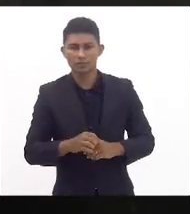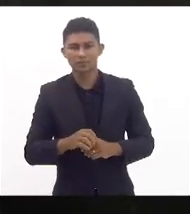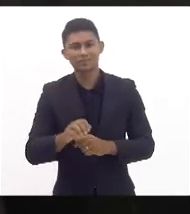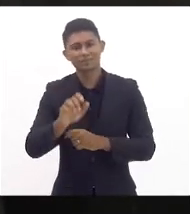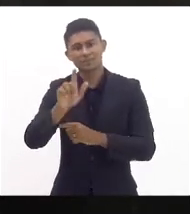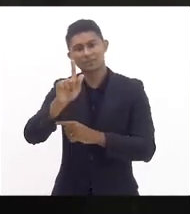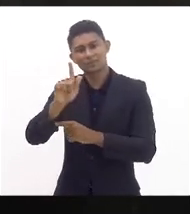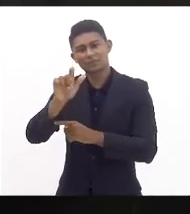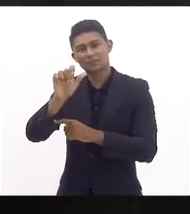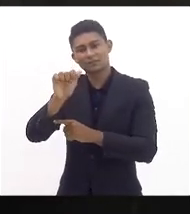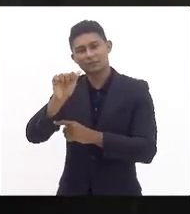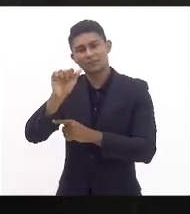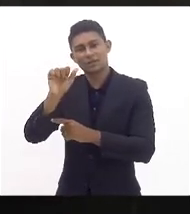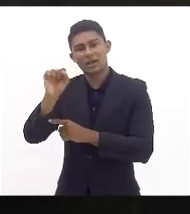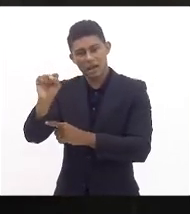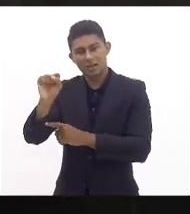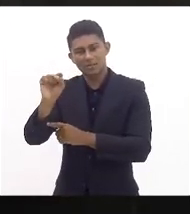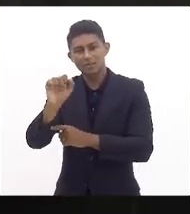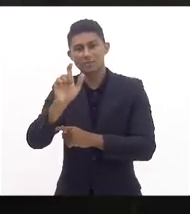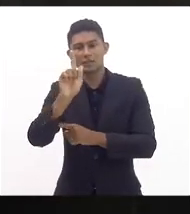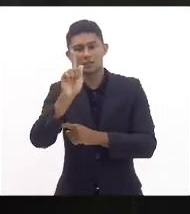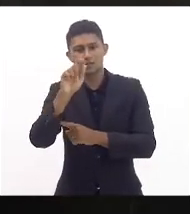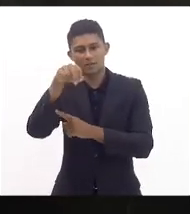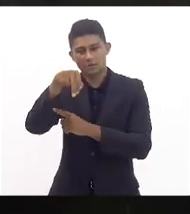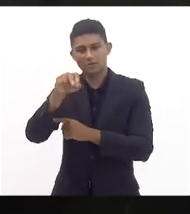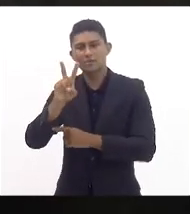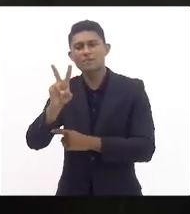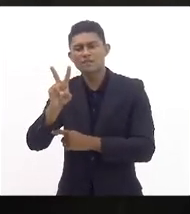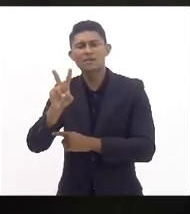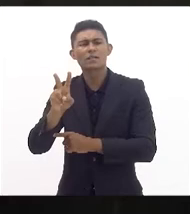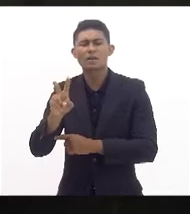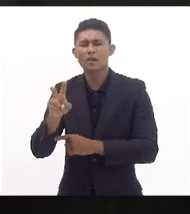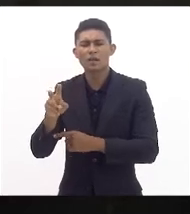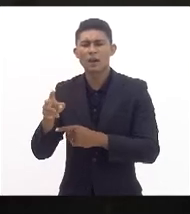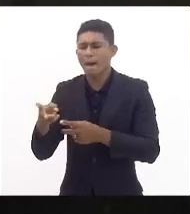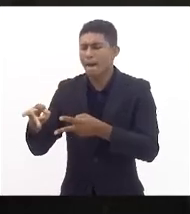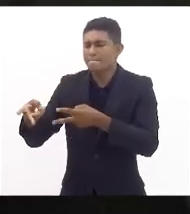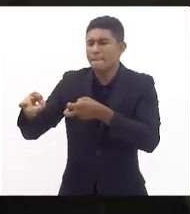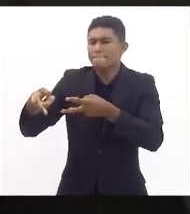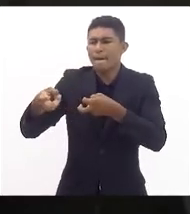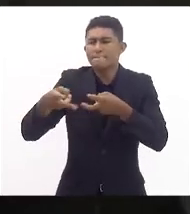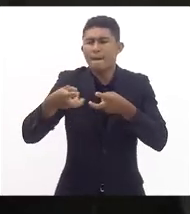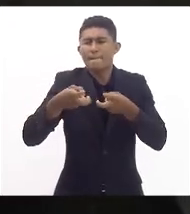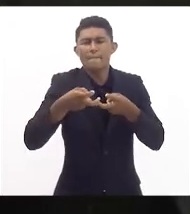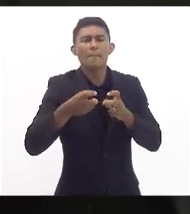natural é extraído nas costas fluminenses,